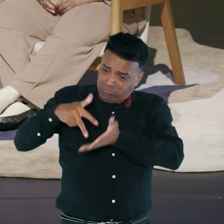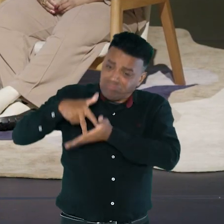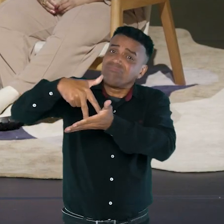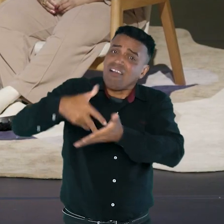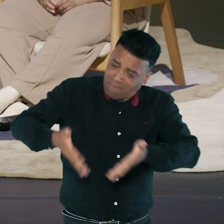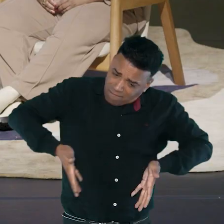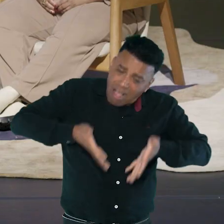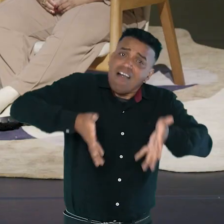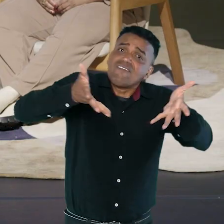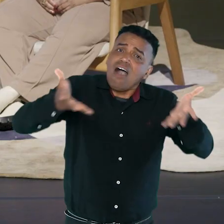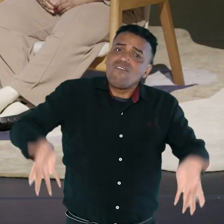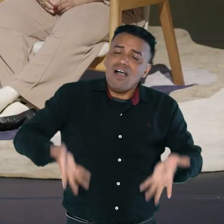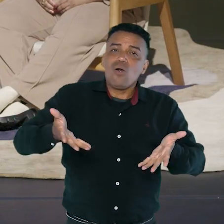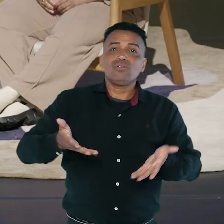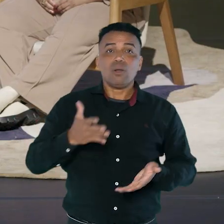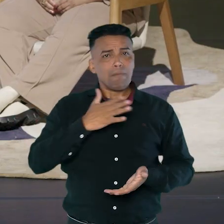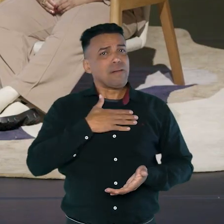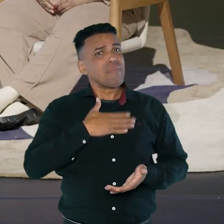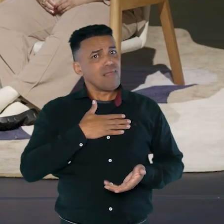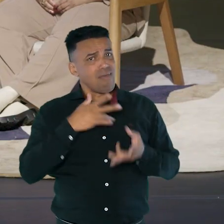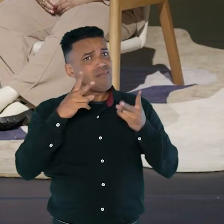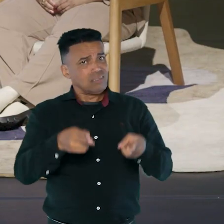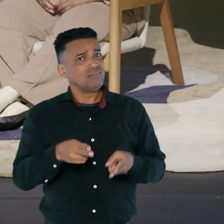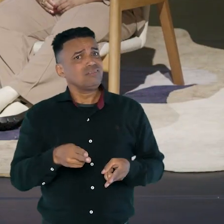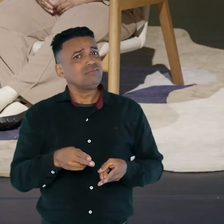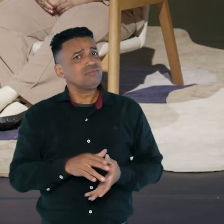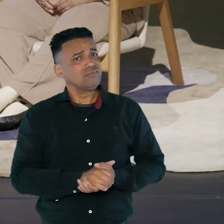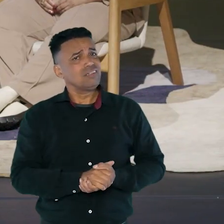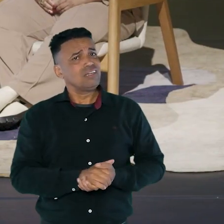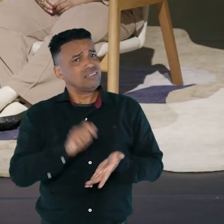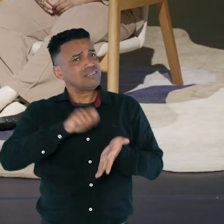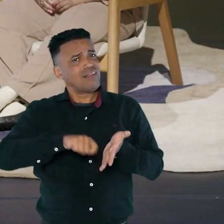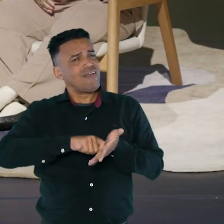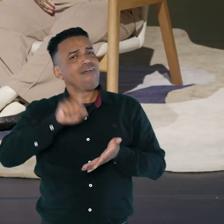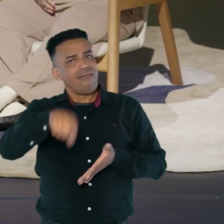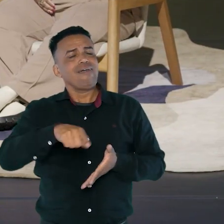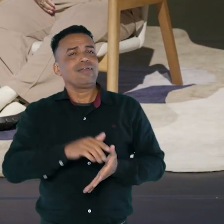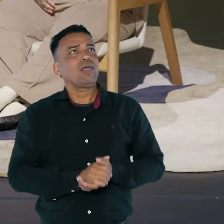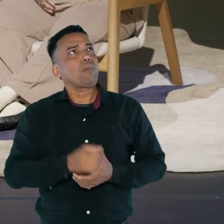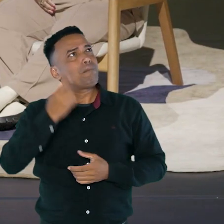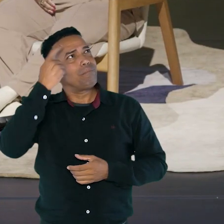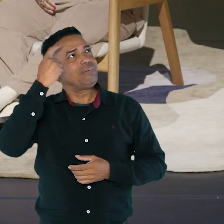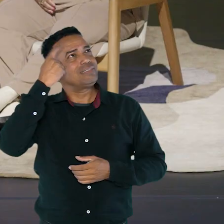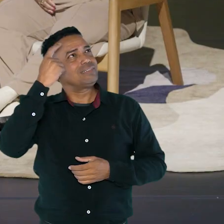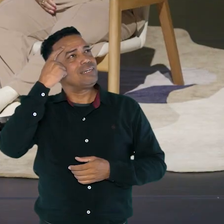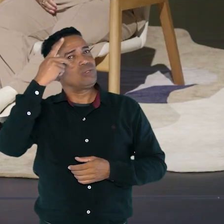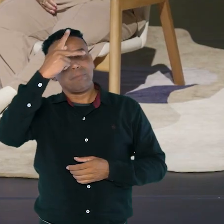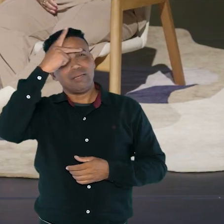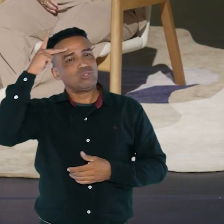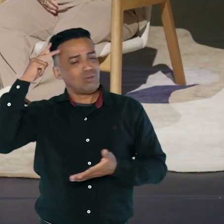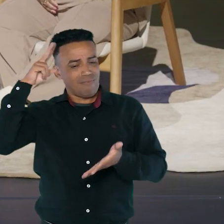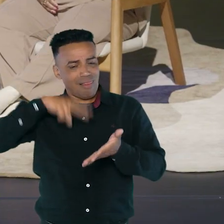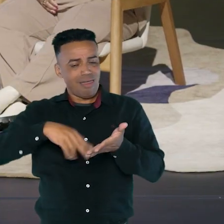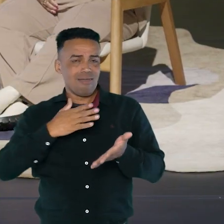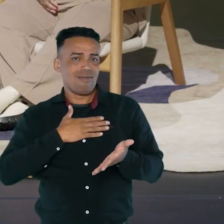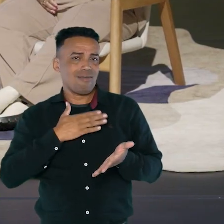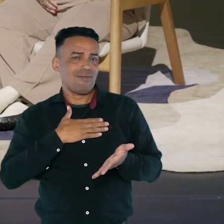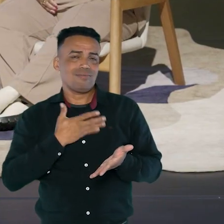aí. Então, para mim, era isso. Escrever sempre foi isso. E eu fiquei pensando: quem vai me ler,